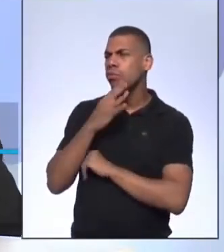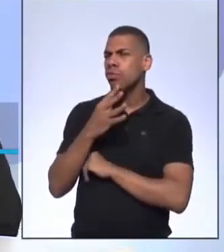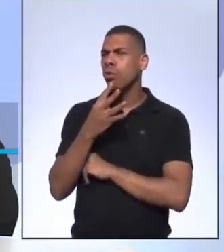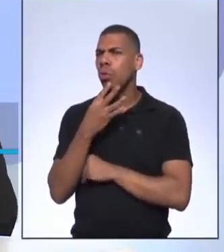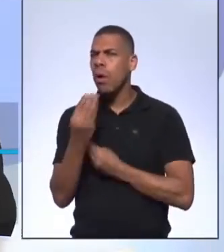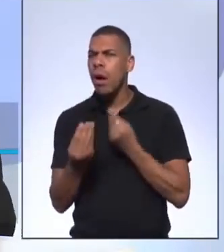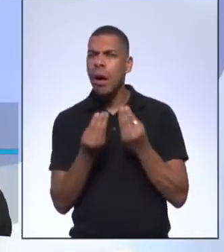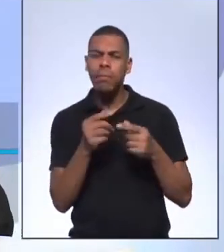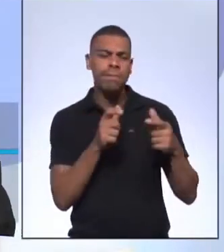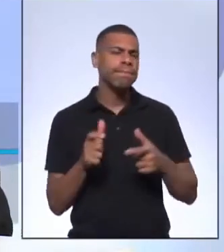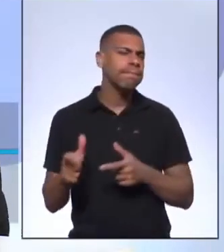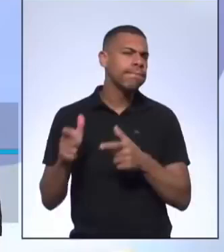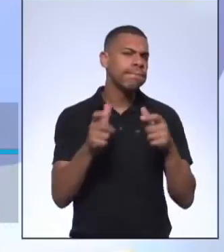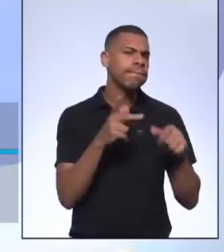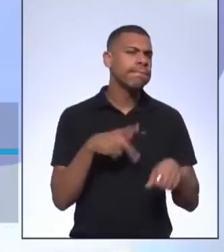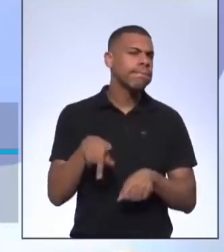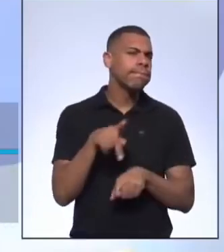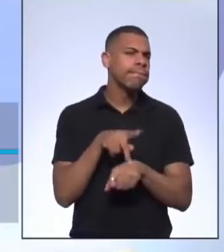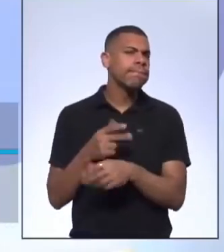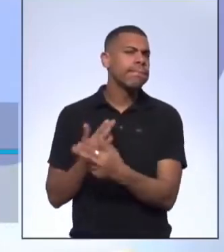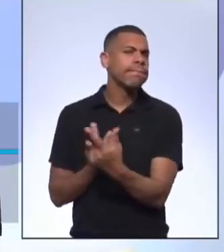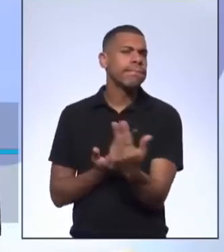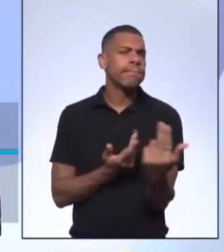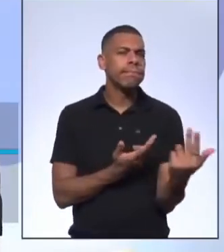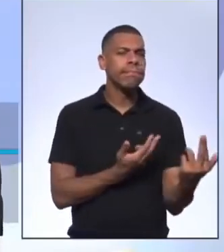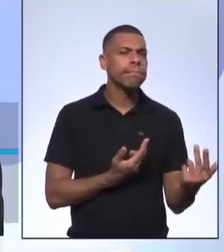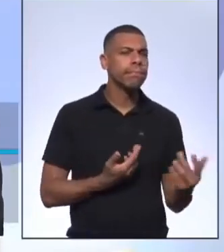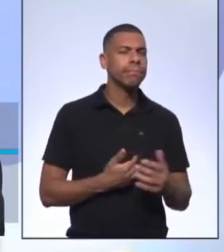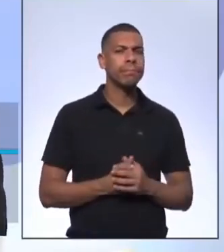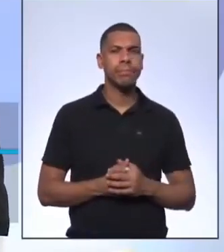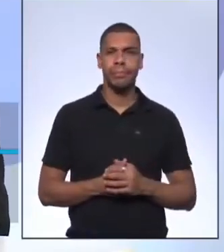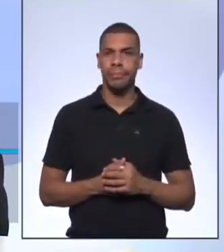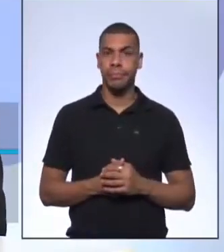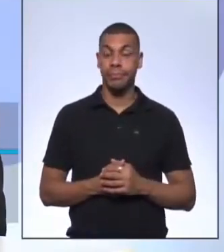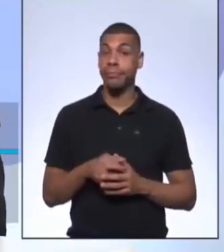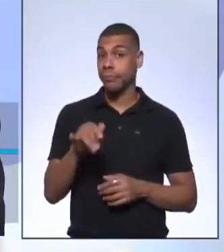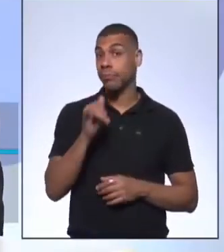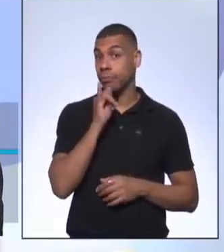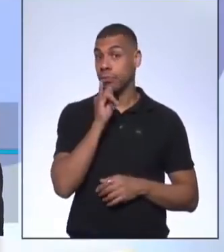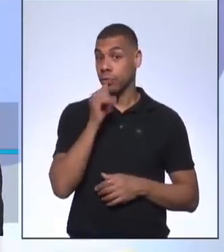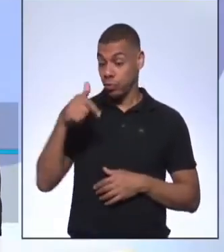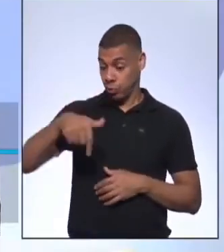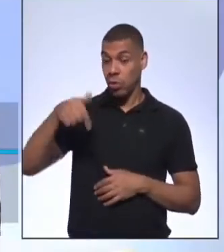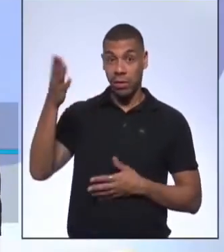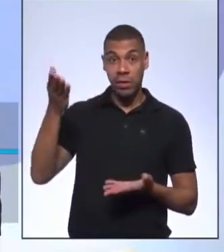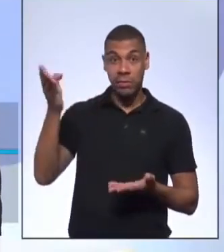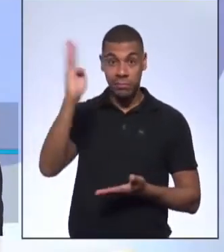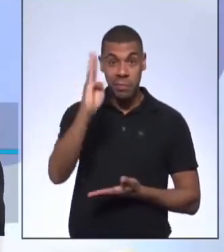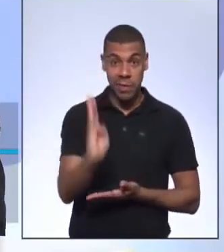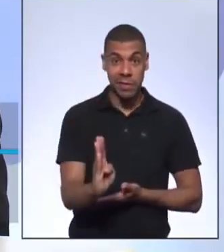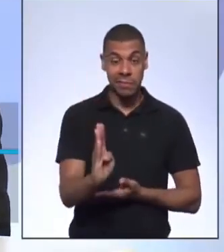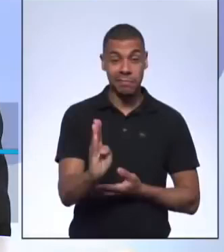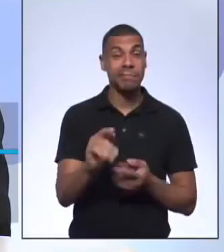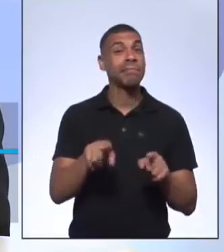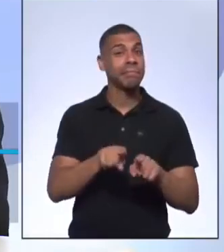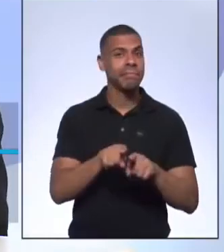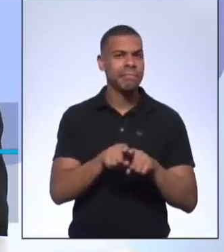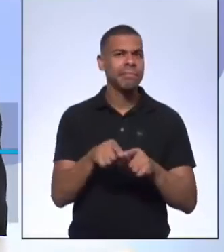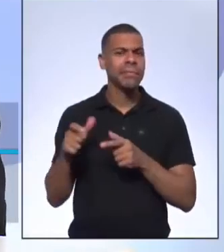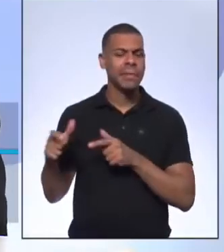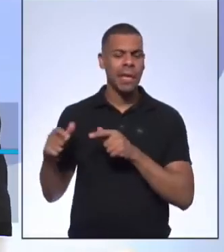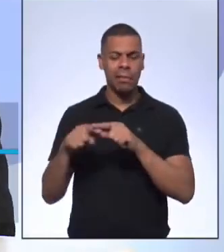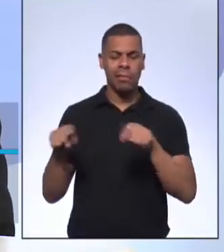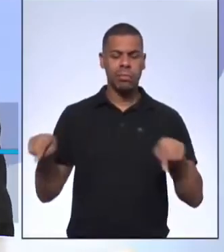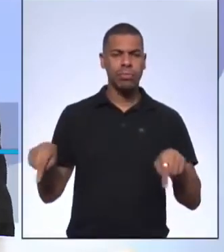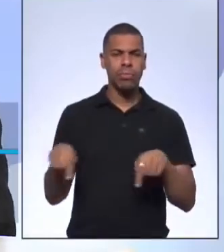conhece outro lugar, né, que passou por um processo de transformação territorial? Exemplo nós, o Brasil, né? Nós tínhamos aí as terras